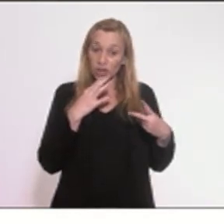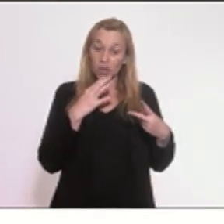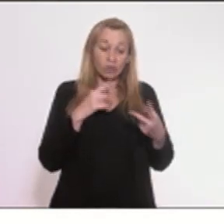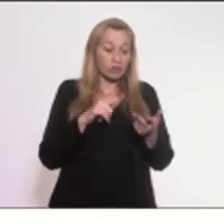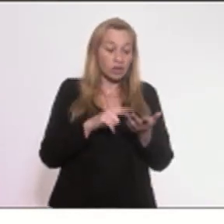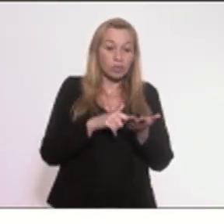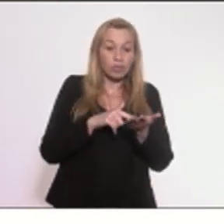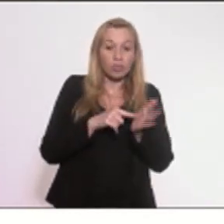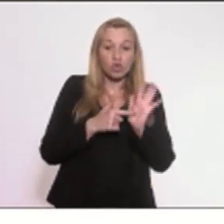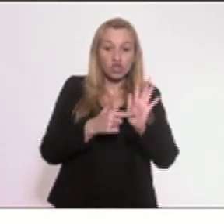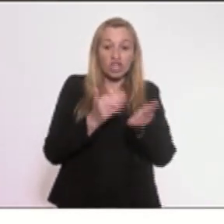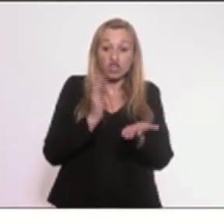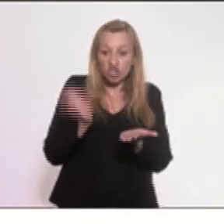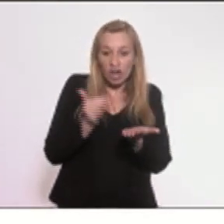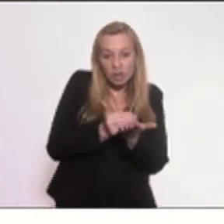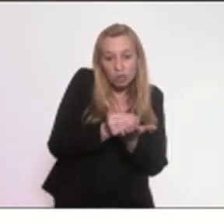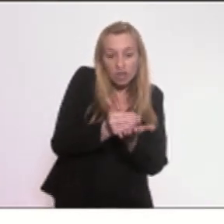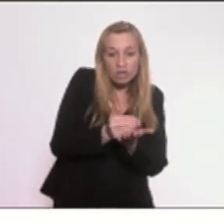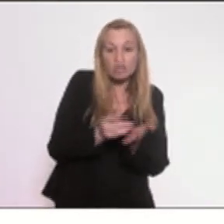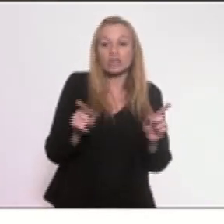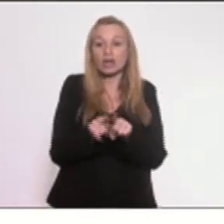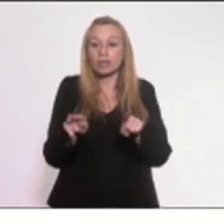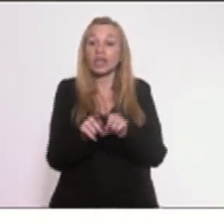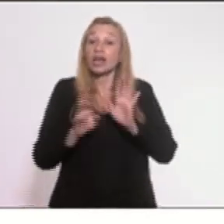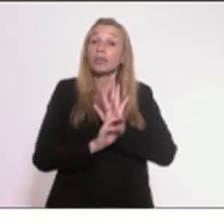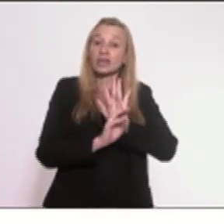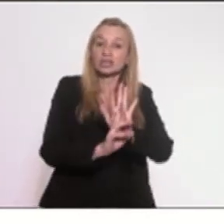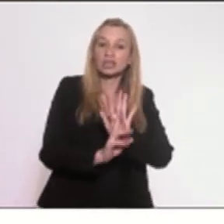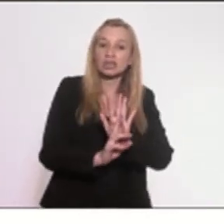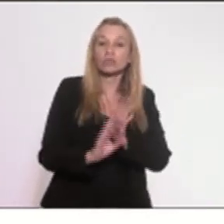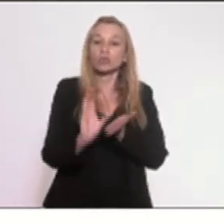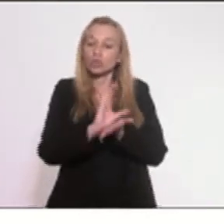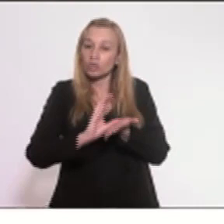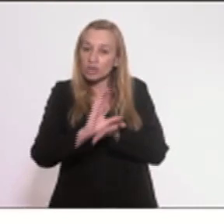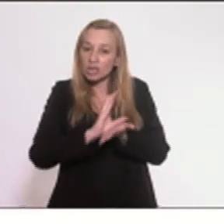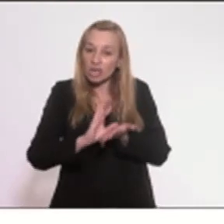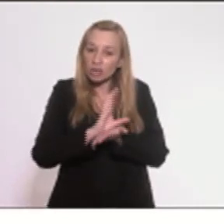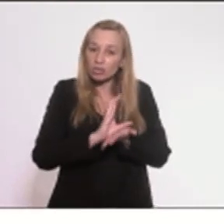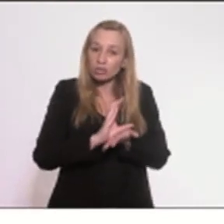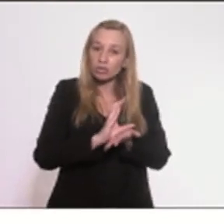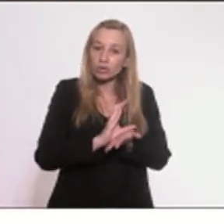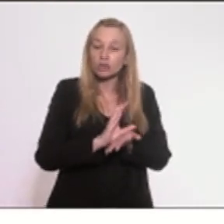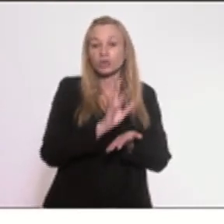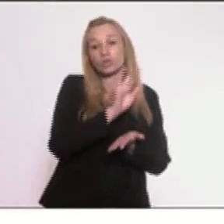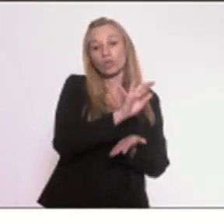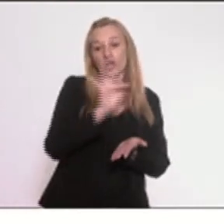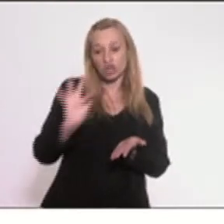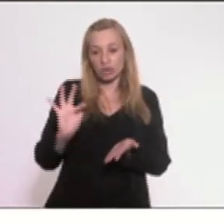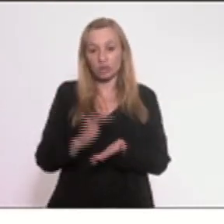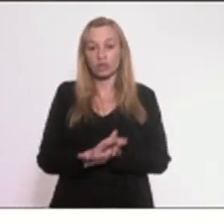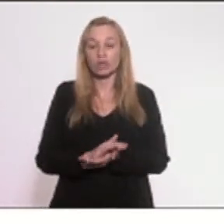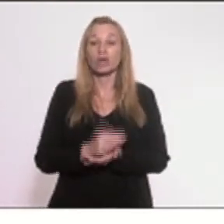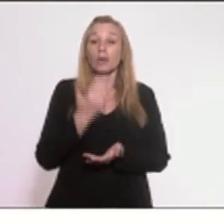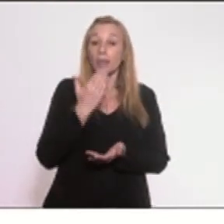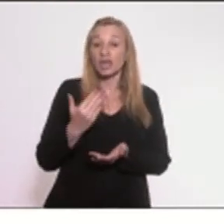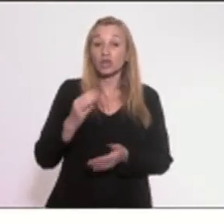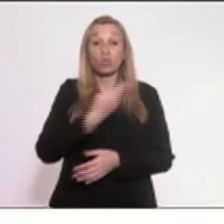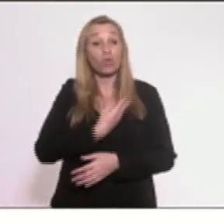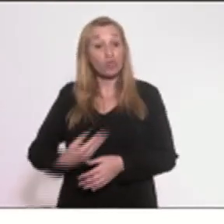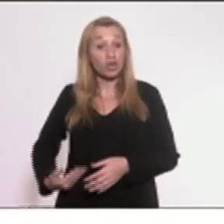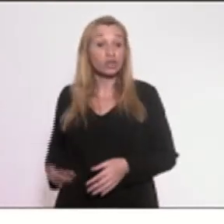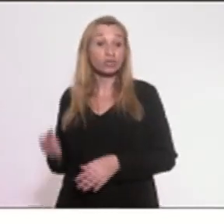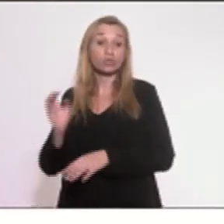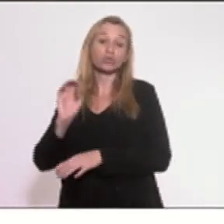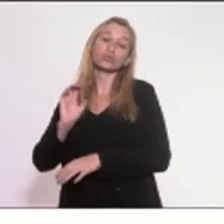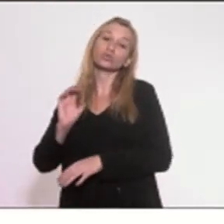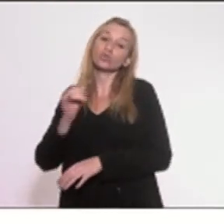uma medida, e a fase de representação, quando o Conselho de Supervisão do Regime pede que o governo do Rio e